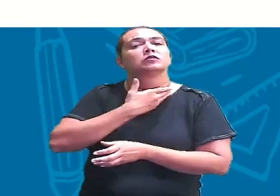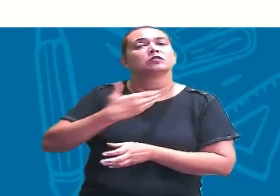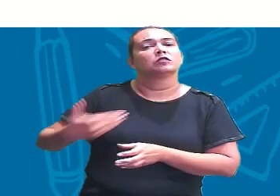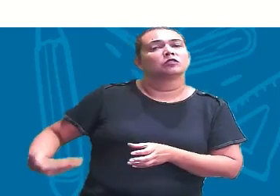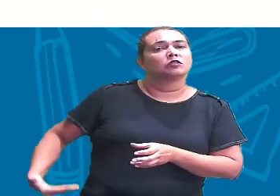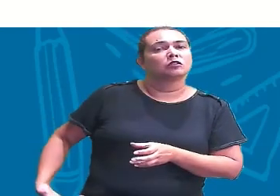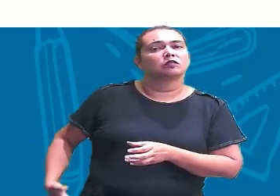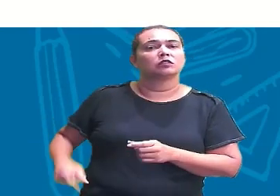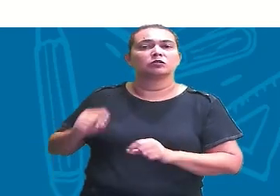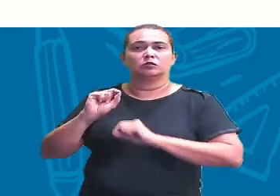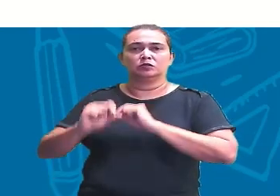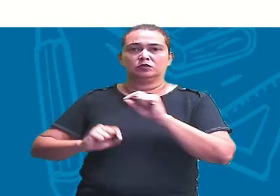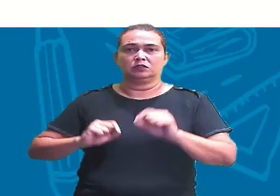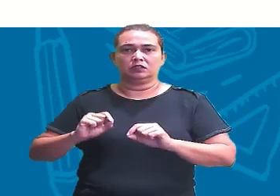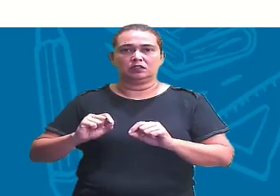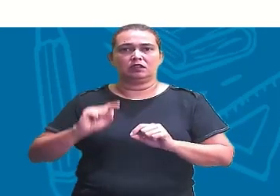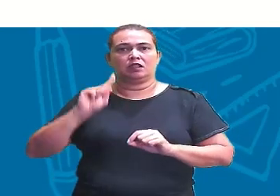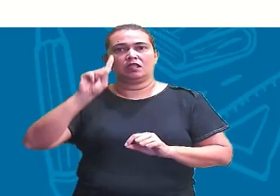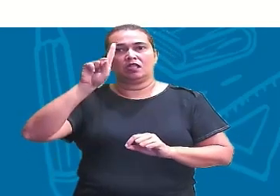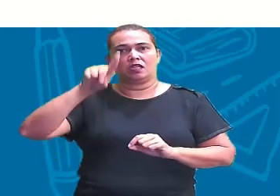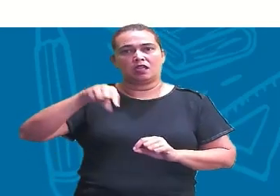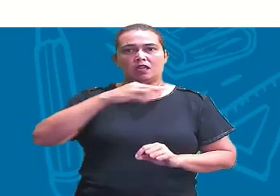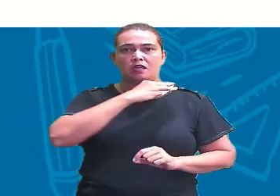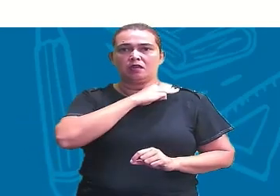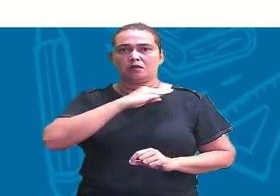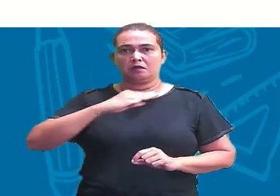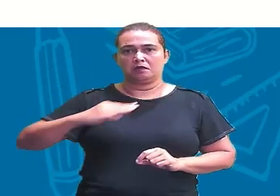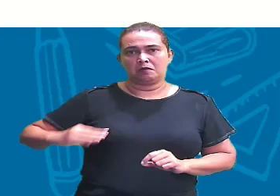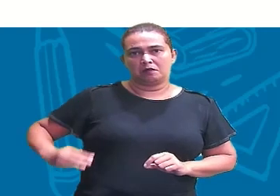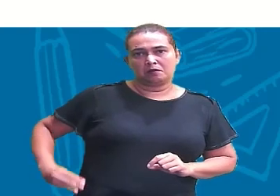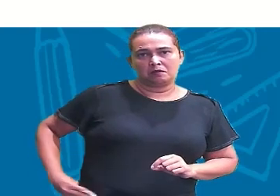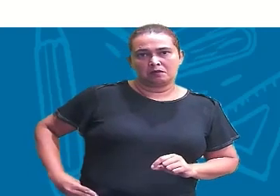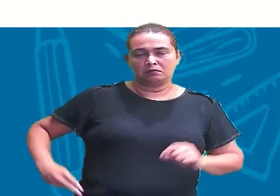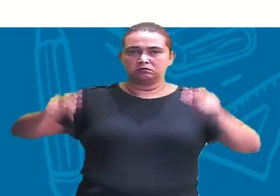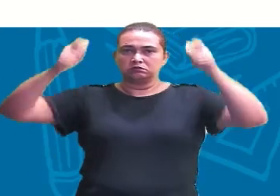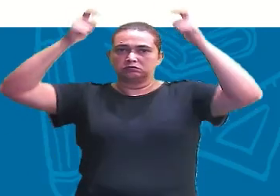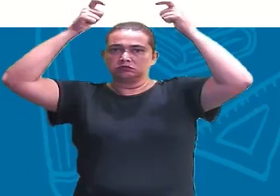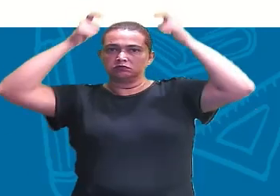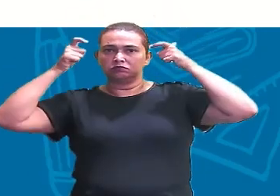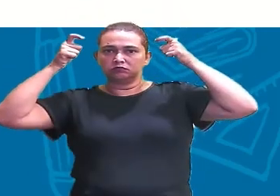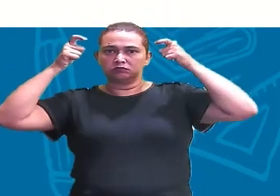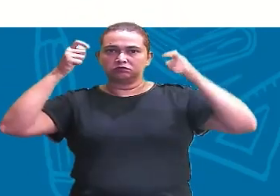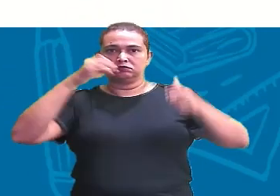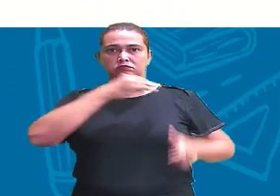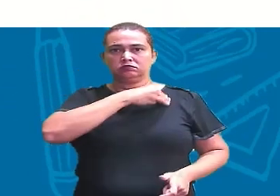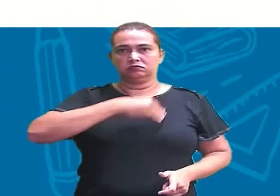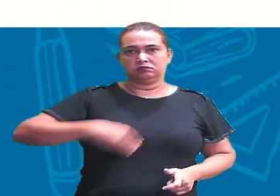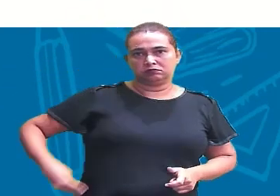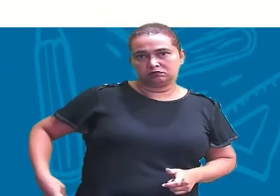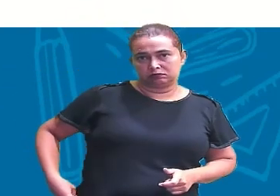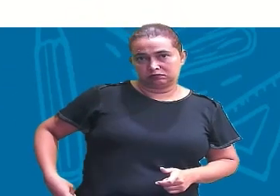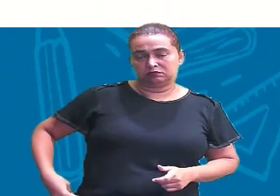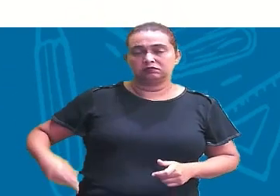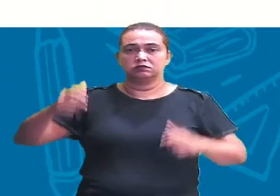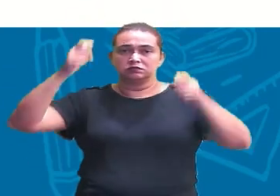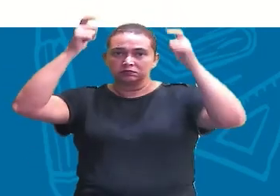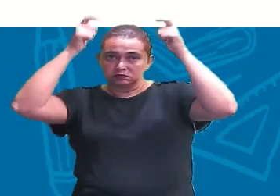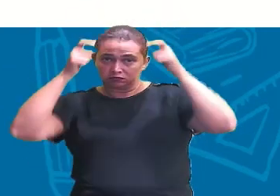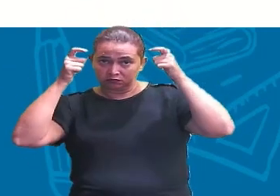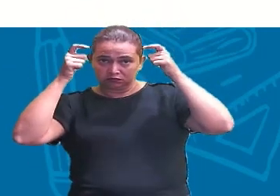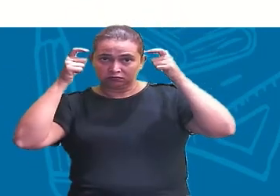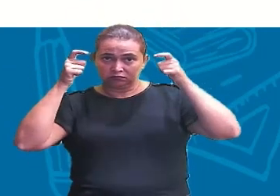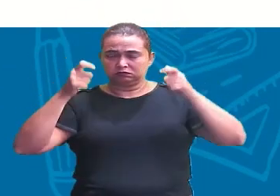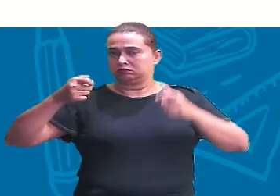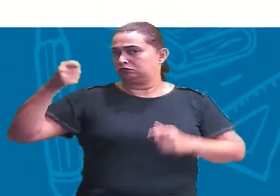França era uma monarquia absolutista. O que isso quer dizer? Para quem lembra da aula passada, sabe que uma